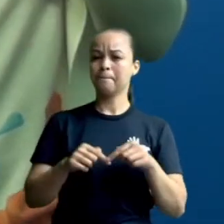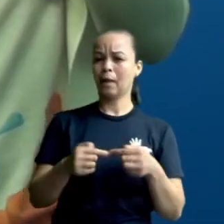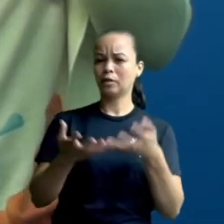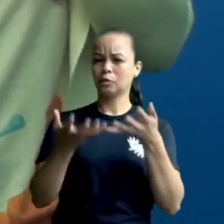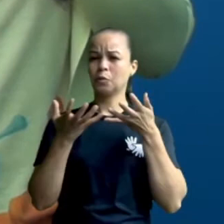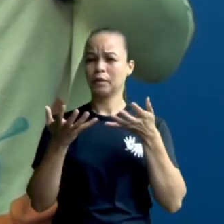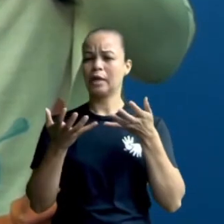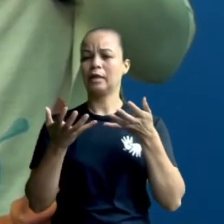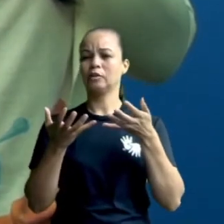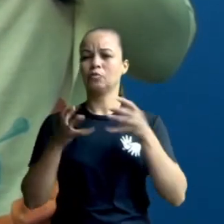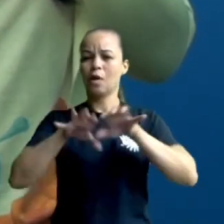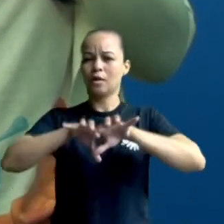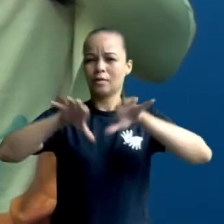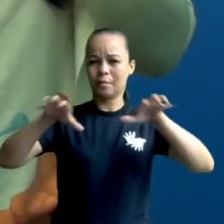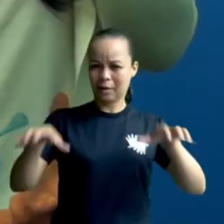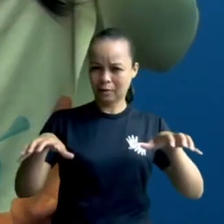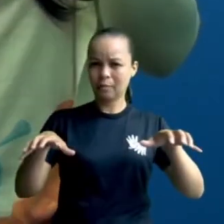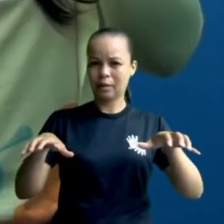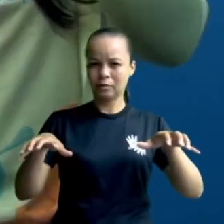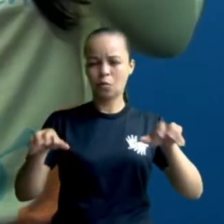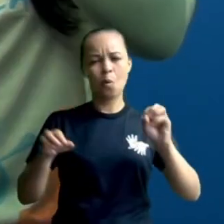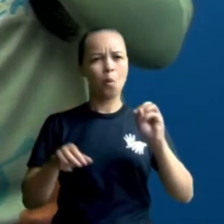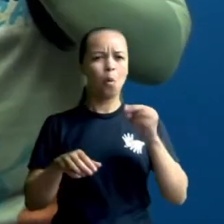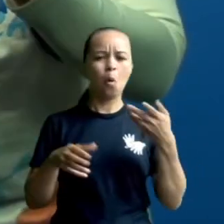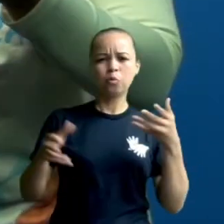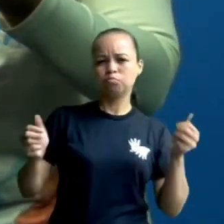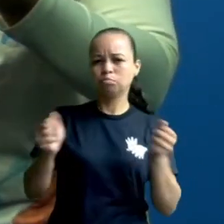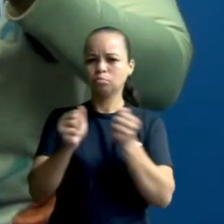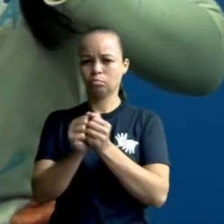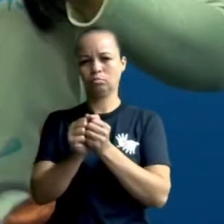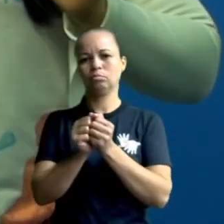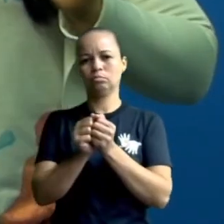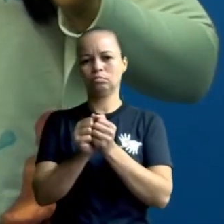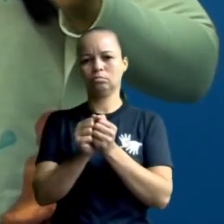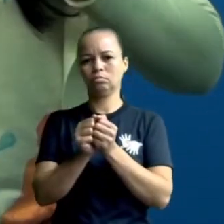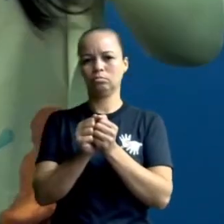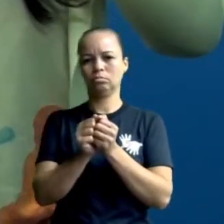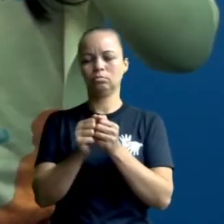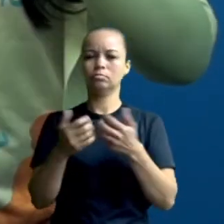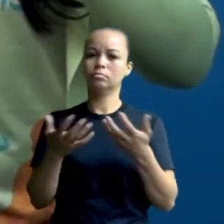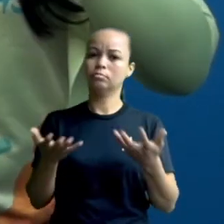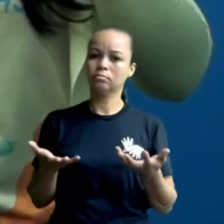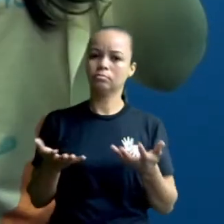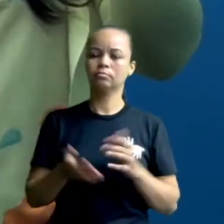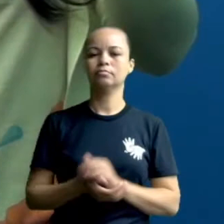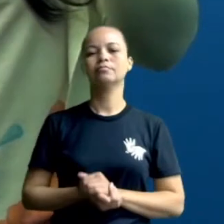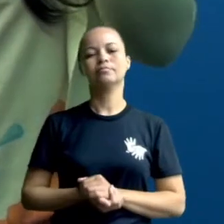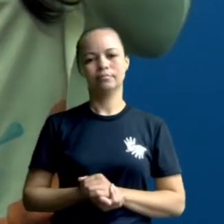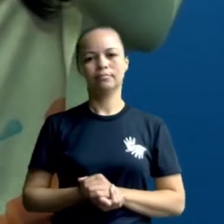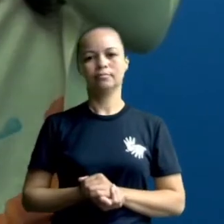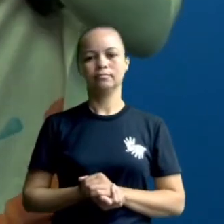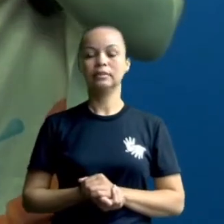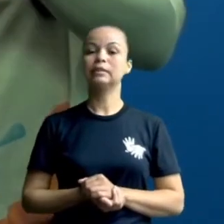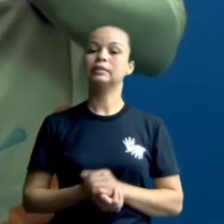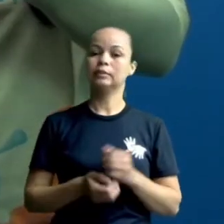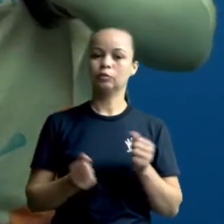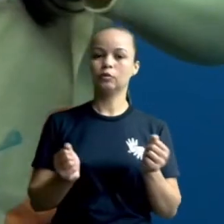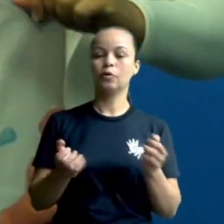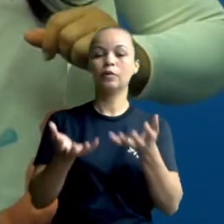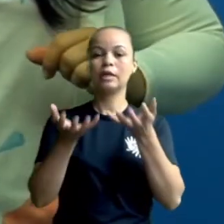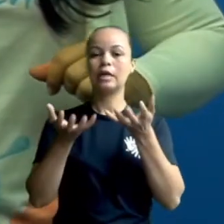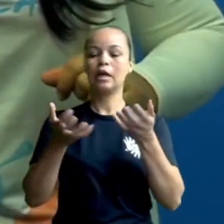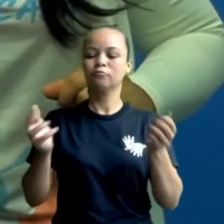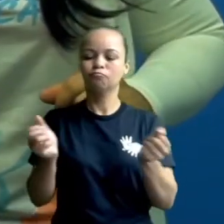duas separadamente, gente? Ou eu quero tudo junto? Isso, eu quero tudo